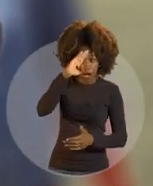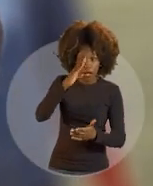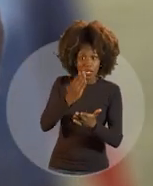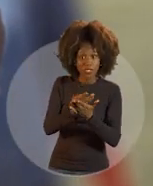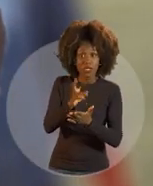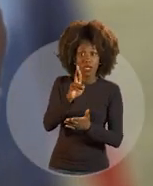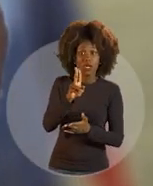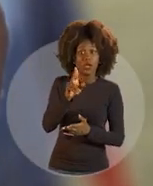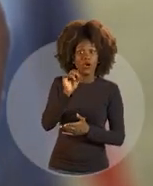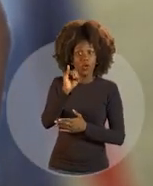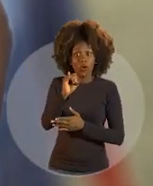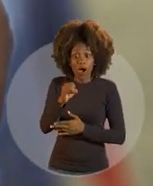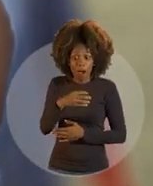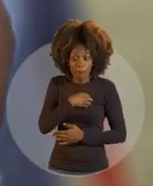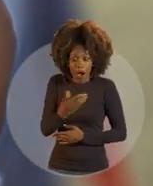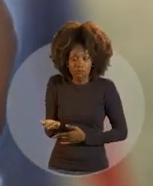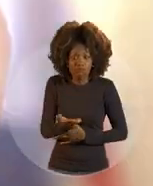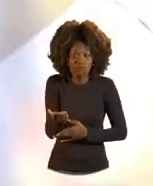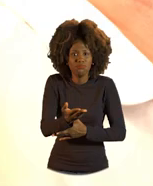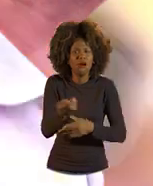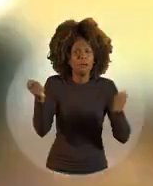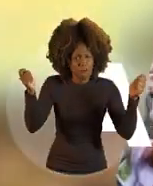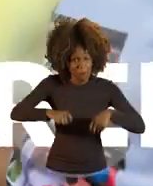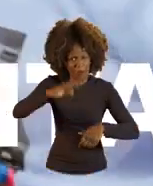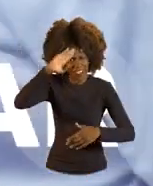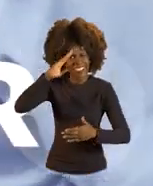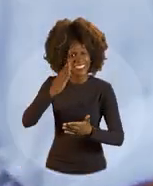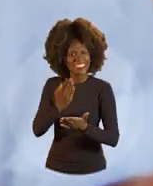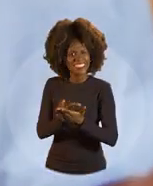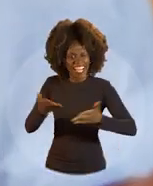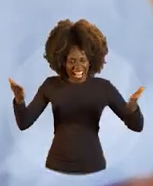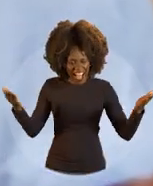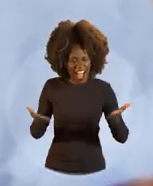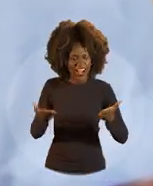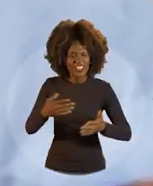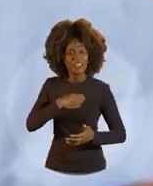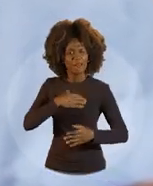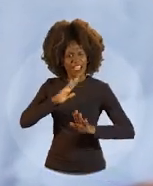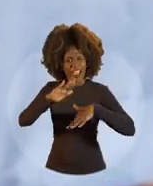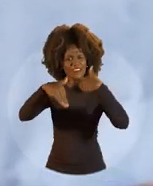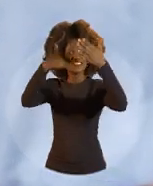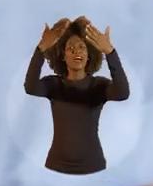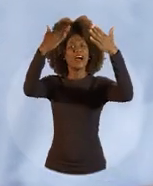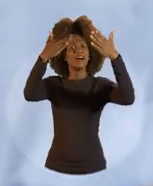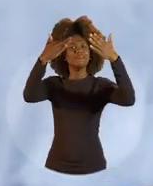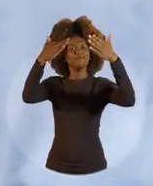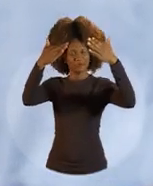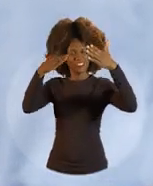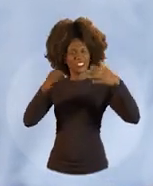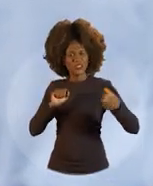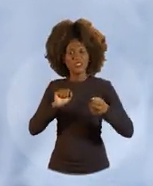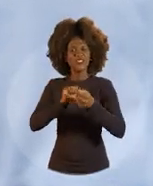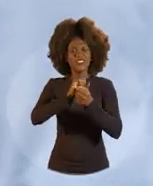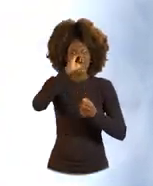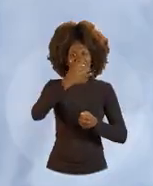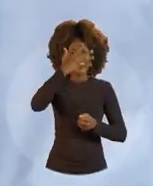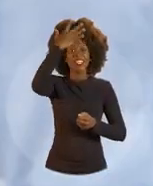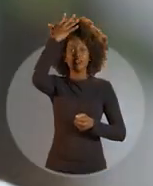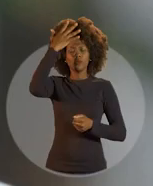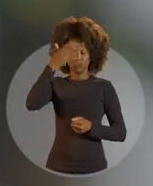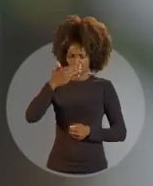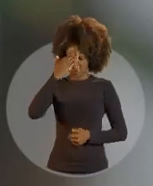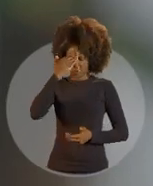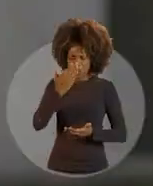Rui e a Bahia acelerou. Pode acreditar. Agora a Bahia vai avançar ainda mais com